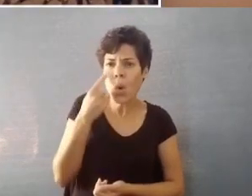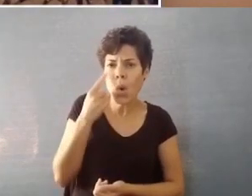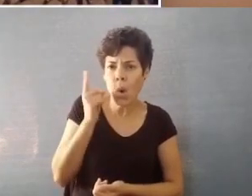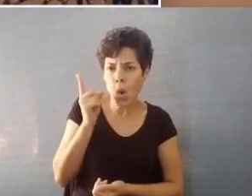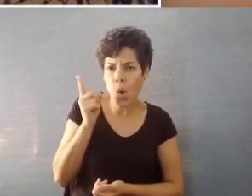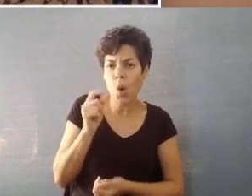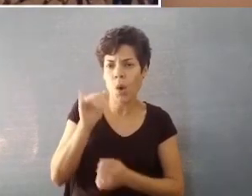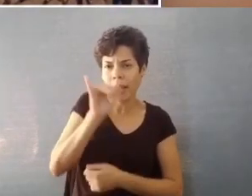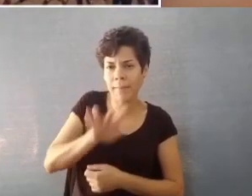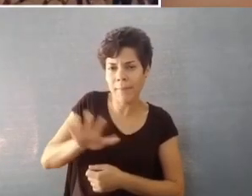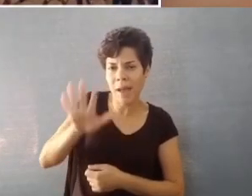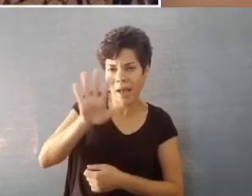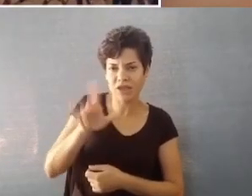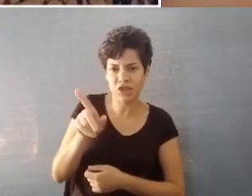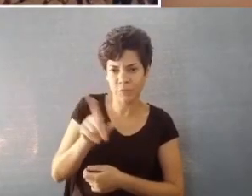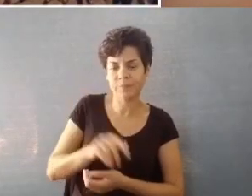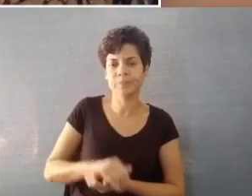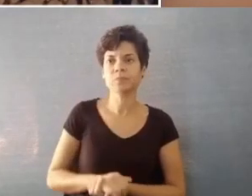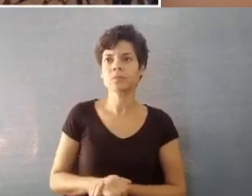Observe essa imagem.